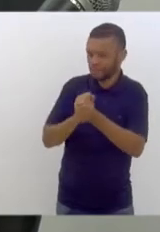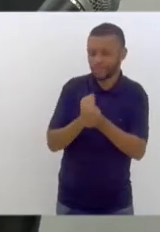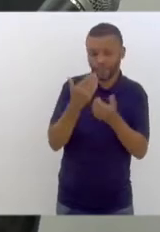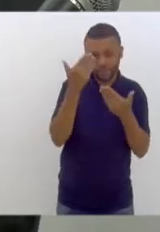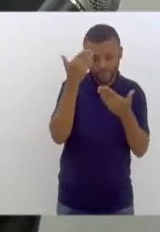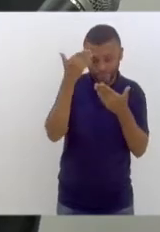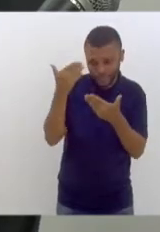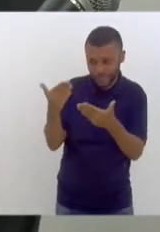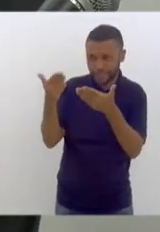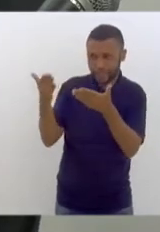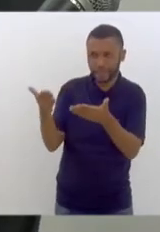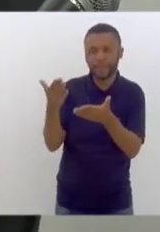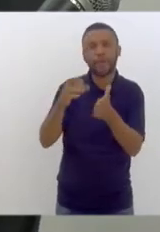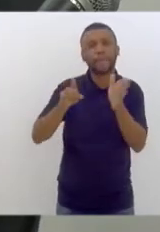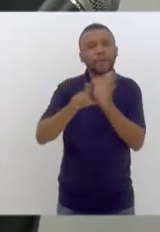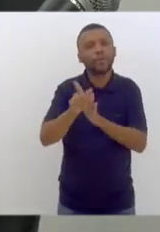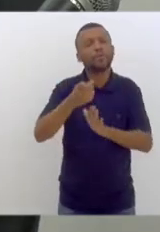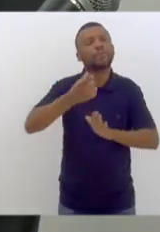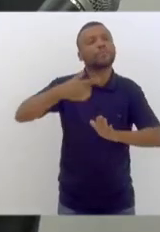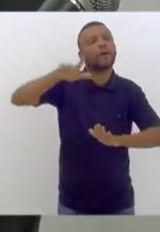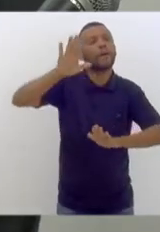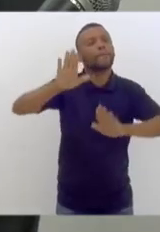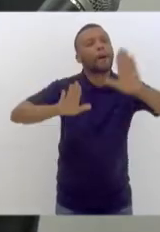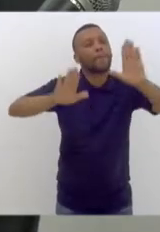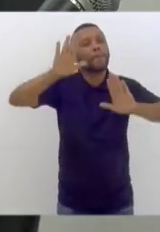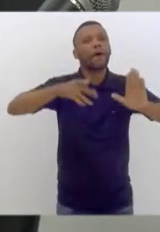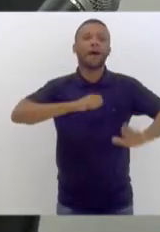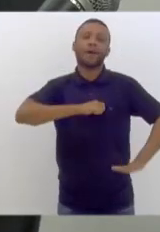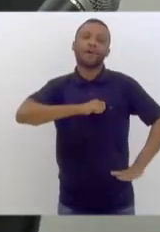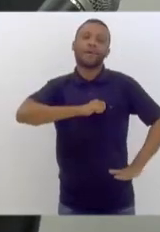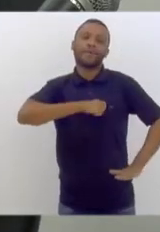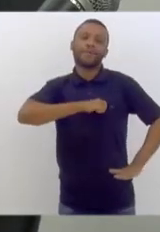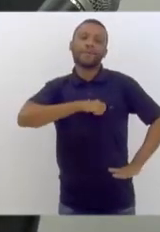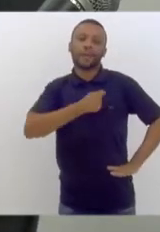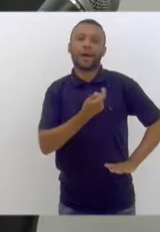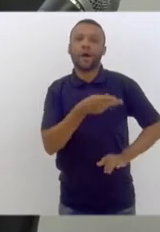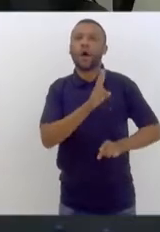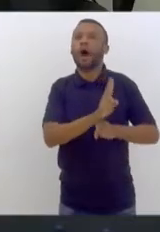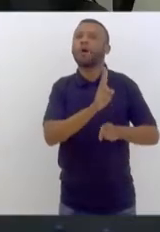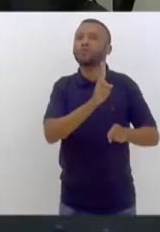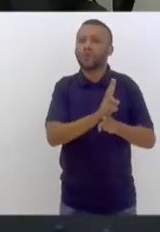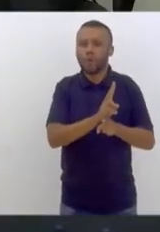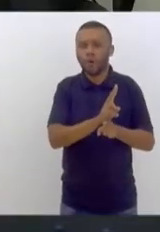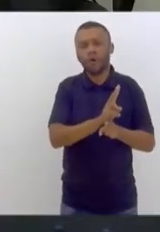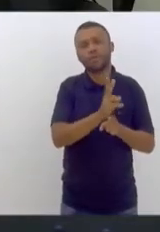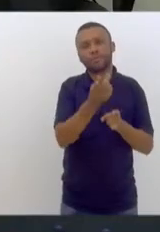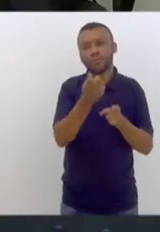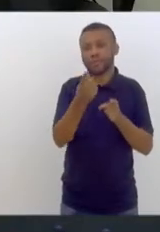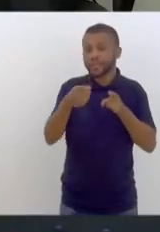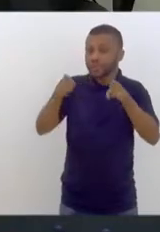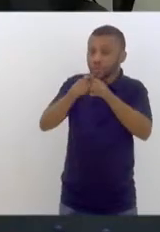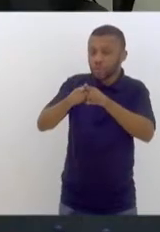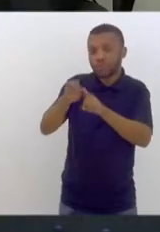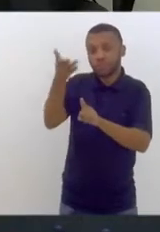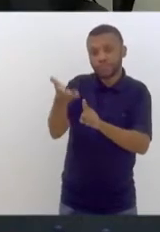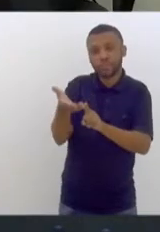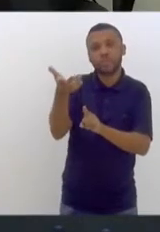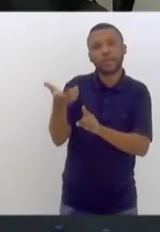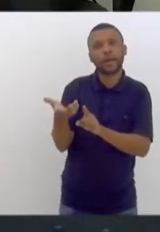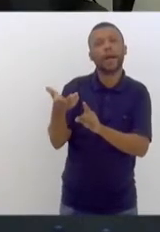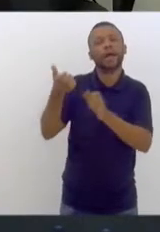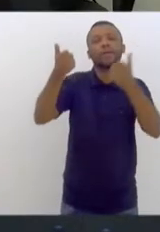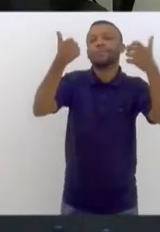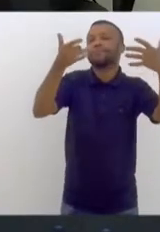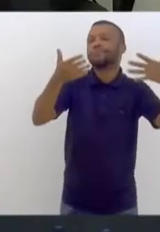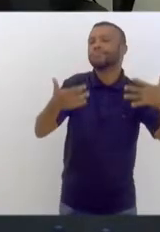algum fiscal que veio, fiscal de renda, que eu chamo de auditor fiscal, que veio com Vossa Senhoria, quer sobre o tema ainda